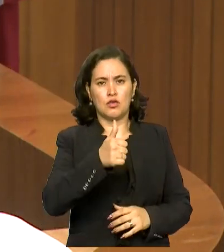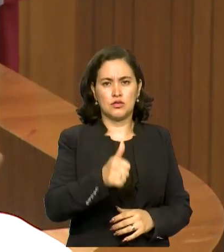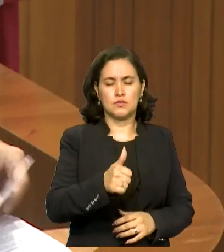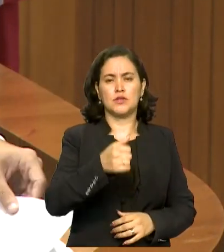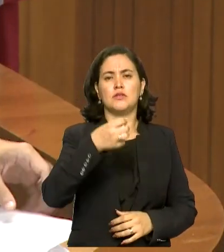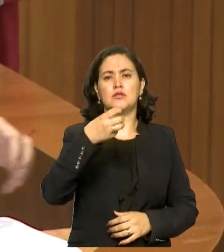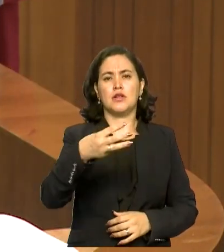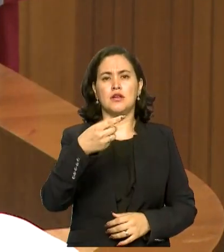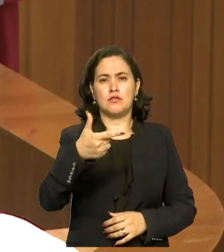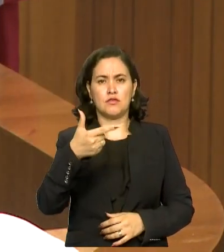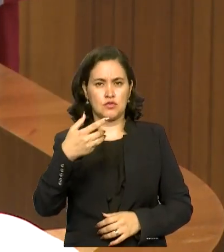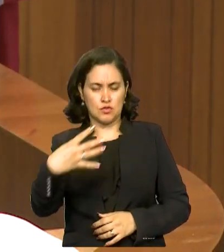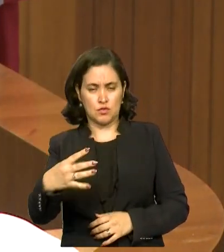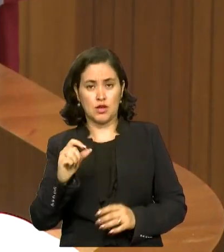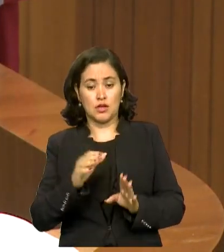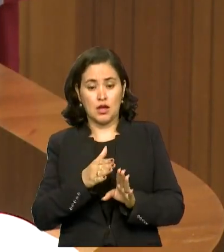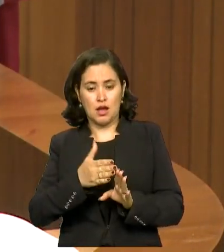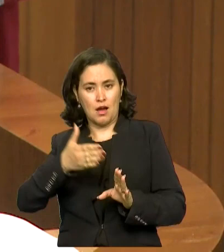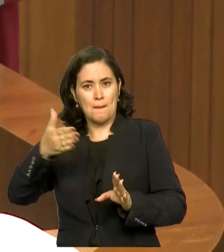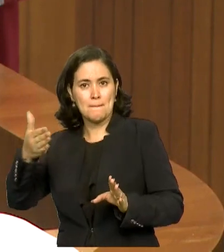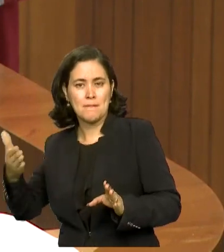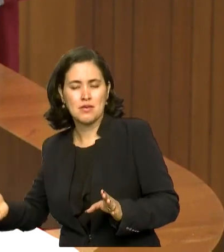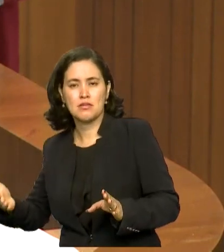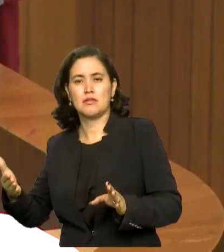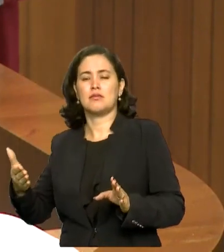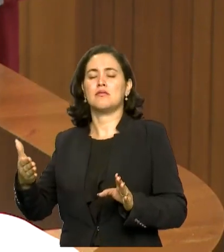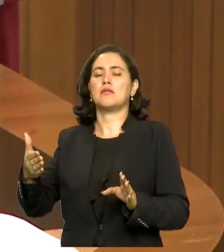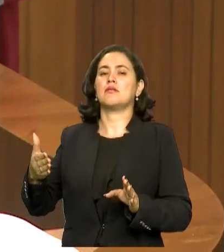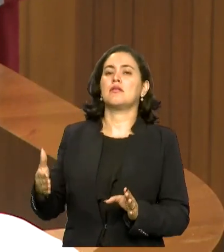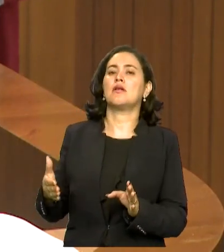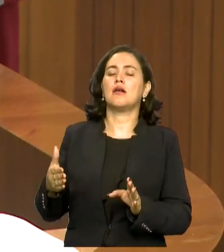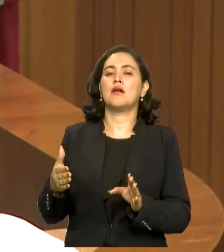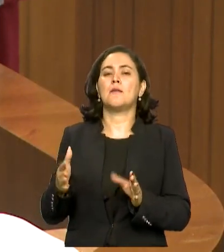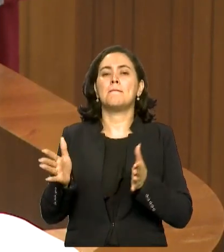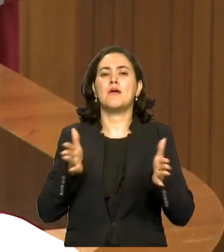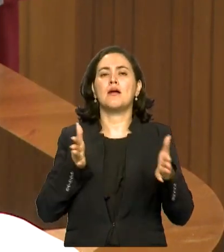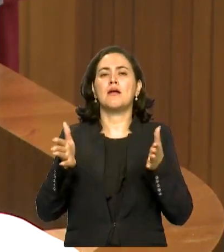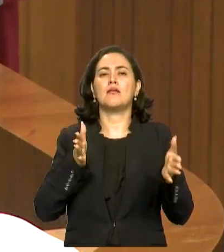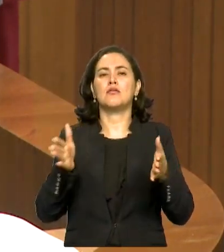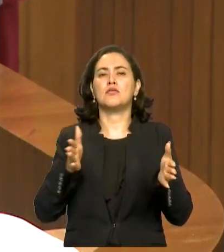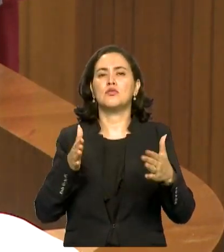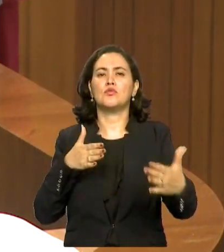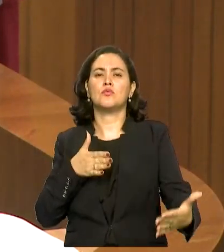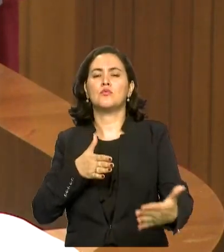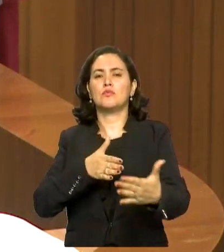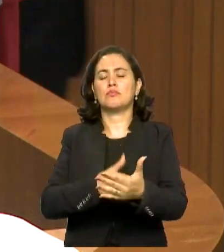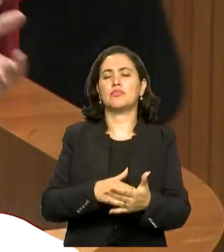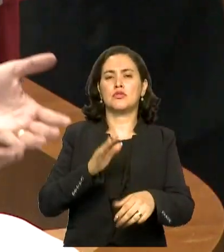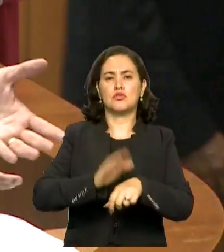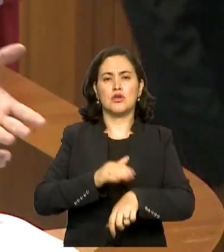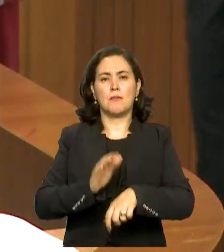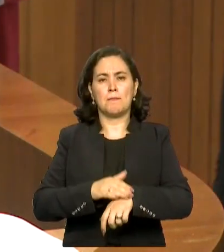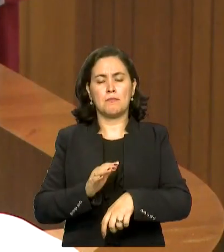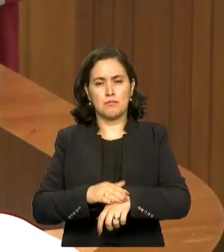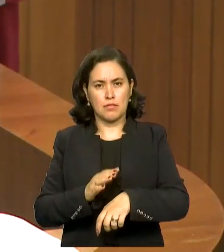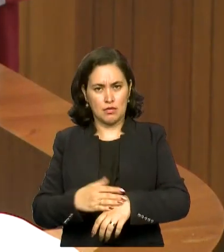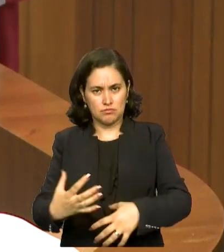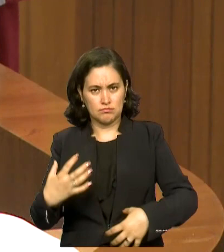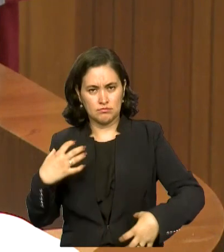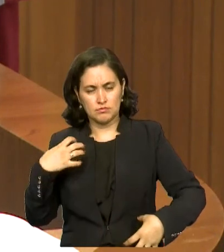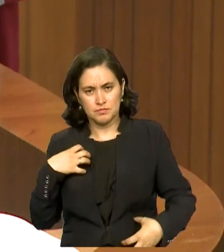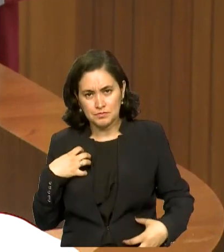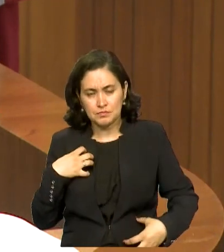dos prazos e também permitiu a questão das homologações, possibilitando não apenas que os concursados